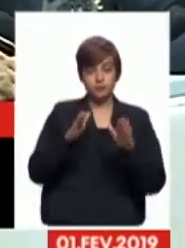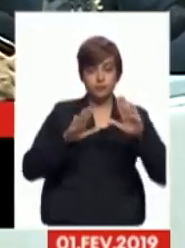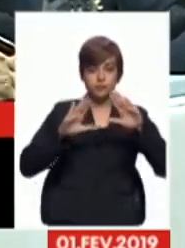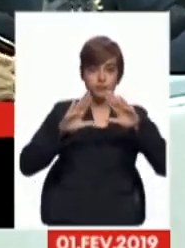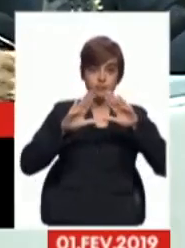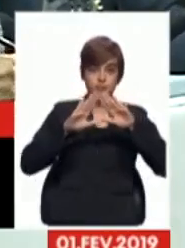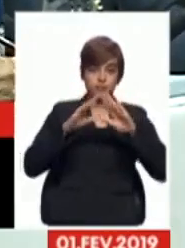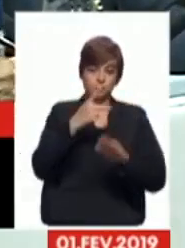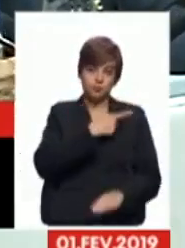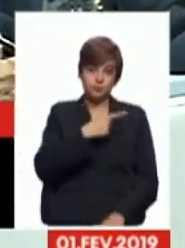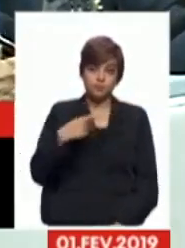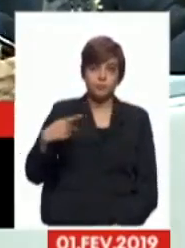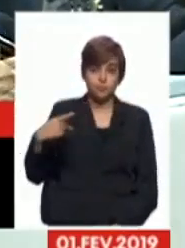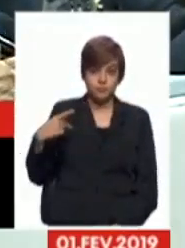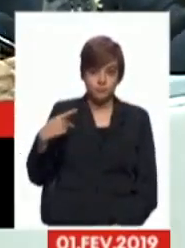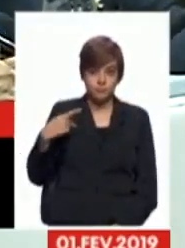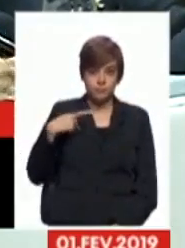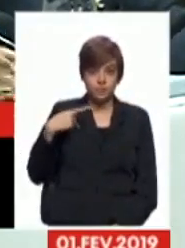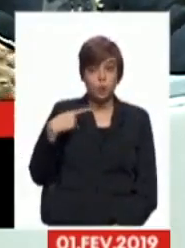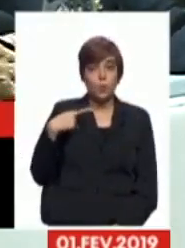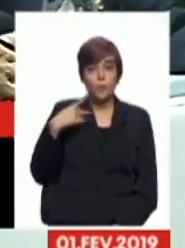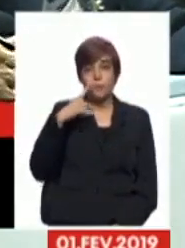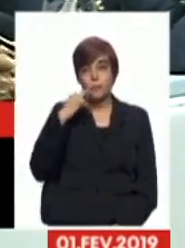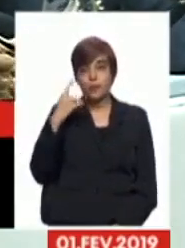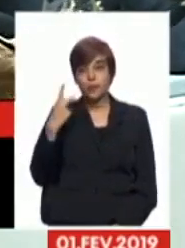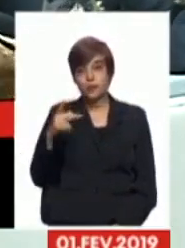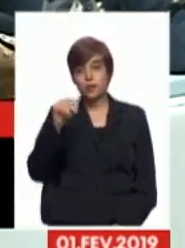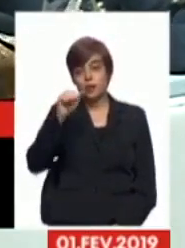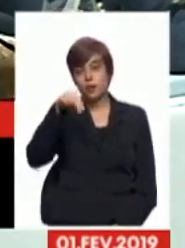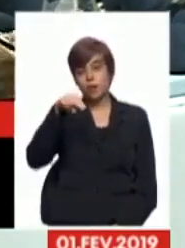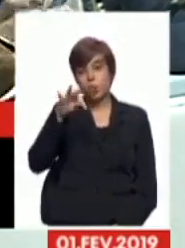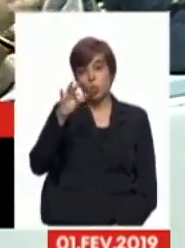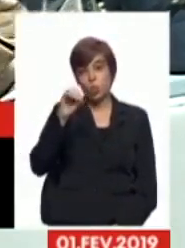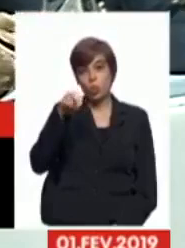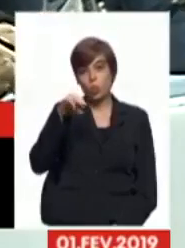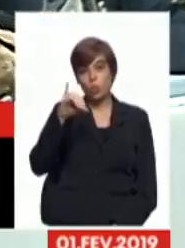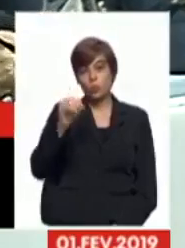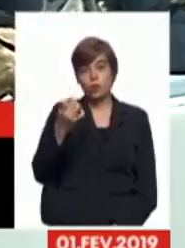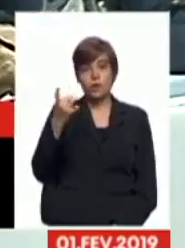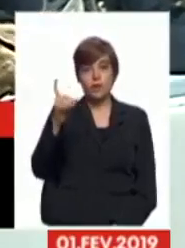Pastor evangélico e filho do ex-deputado estadual Antônio Genaro.